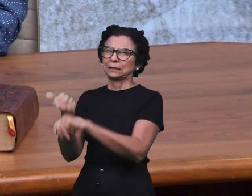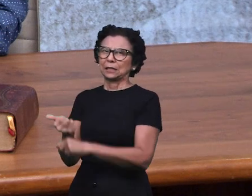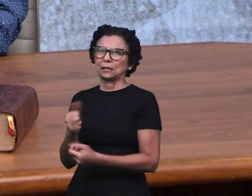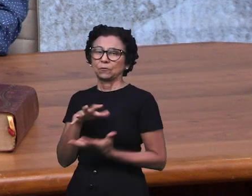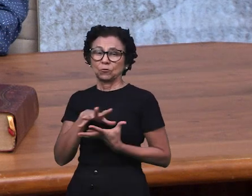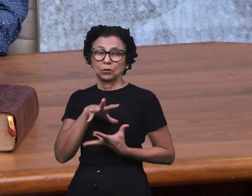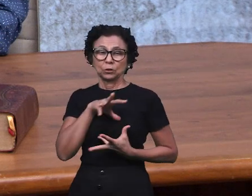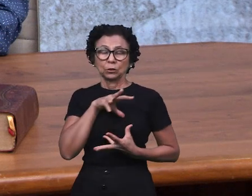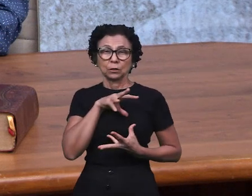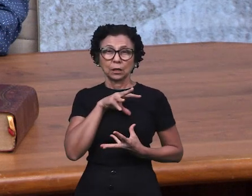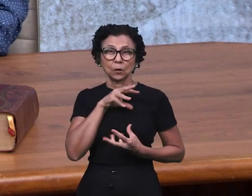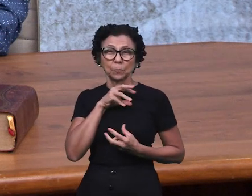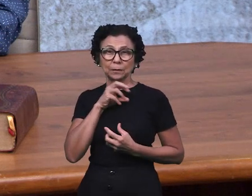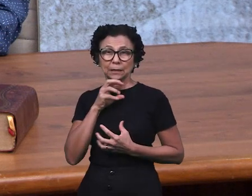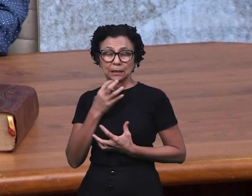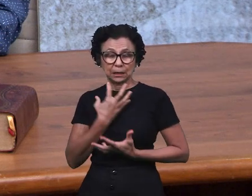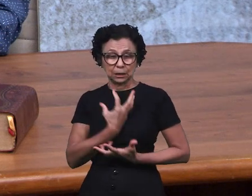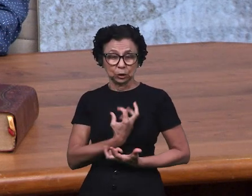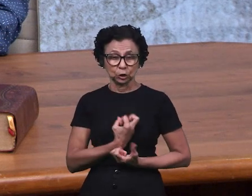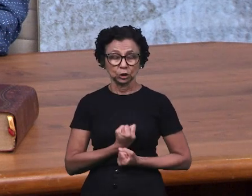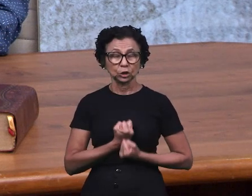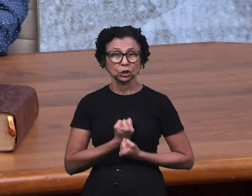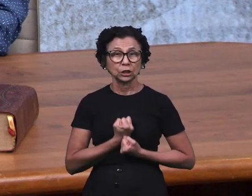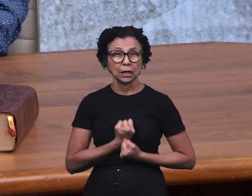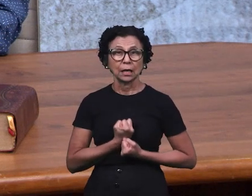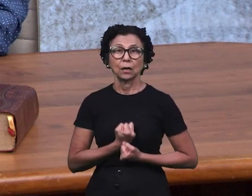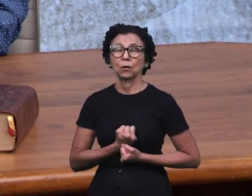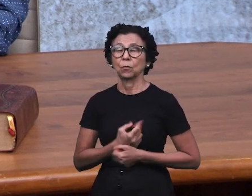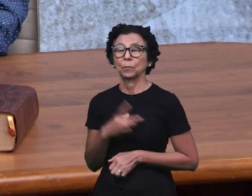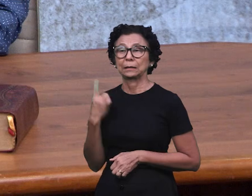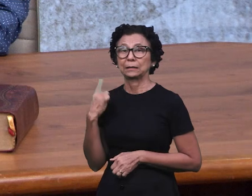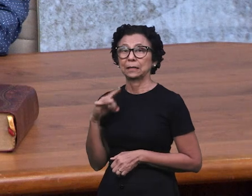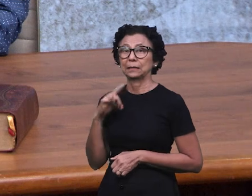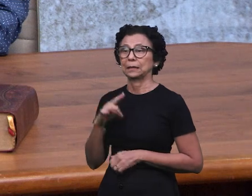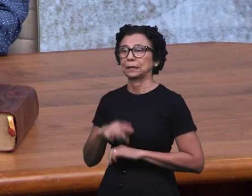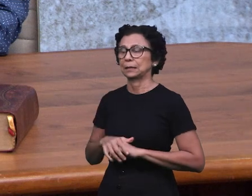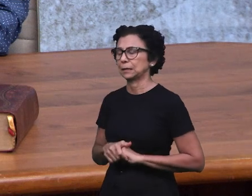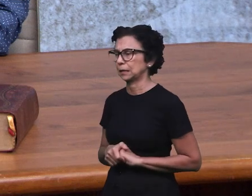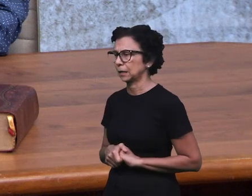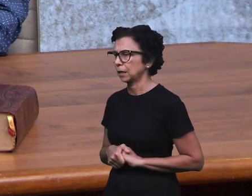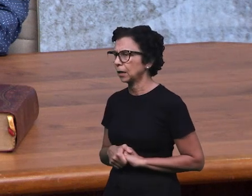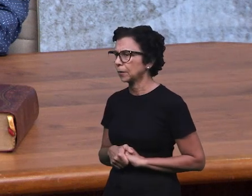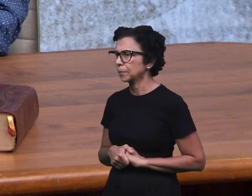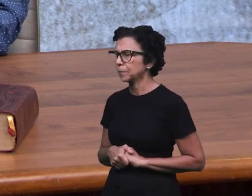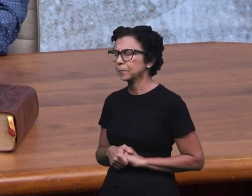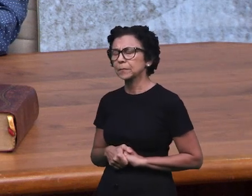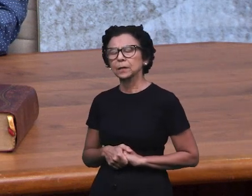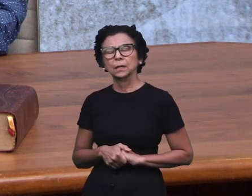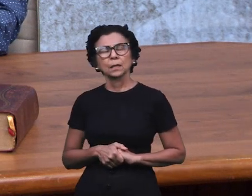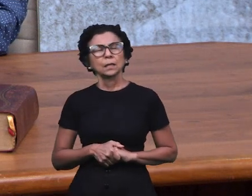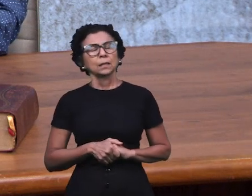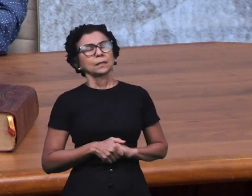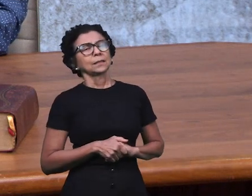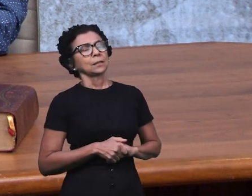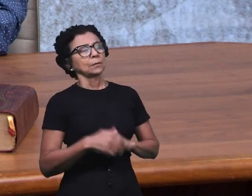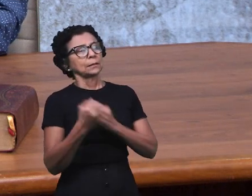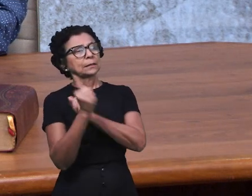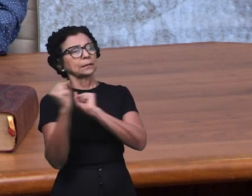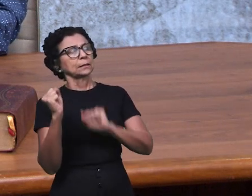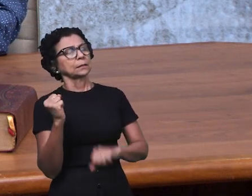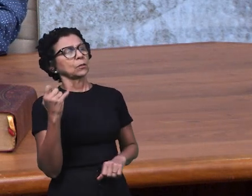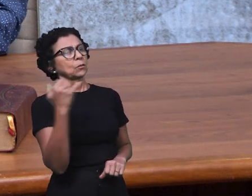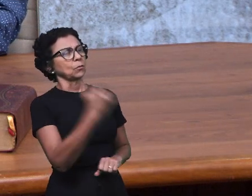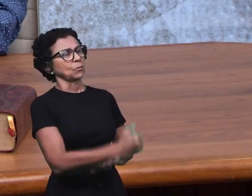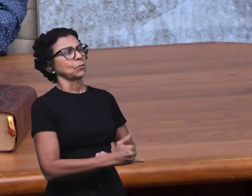até a morte. E descobriu-lhe todo o seu coração e disse-lhe: Nunca subiu navalha à minha cabeça,